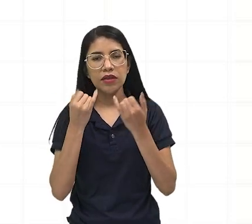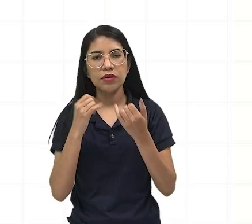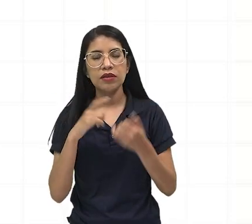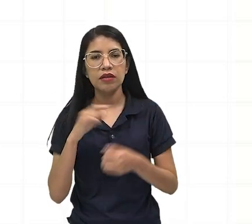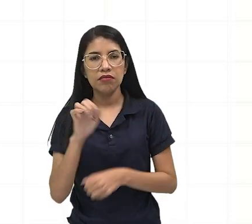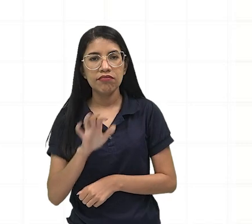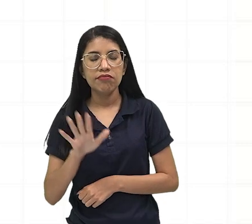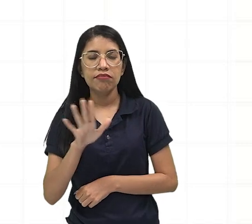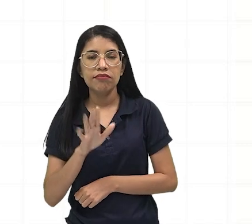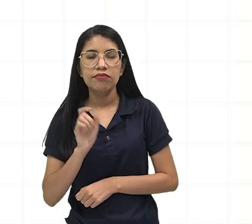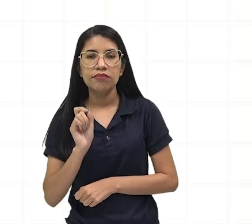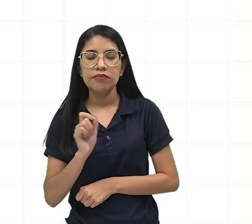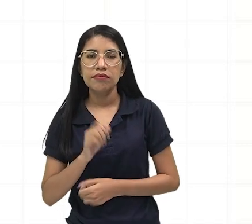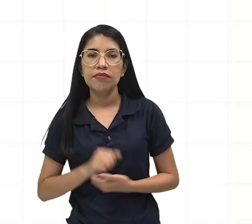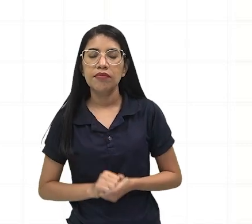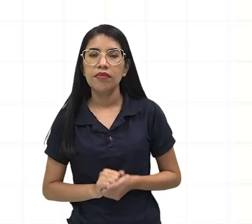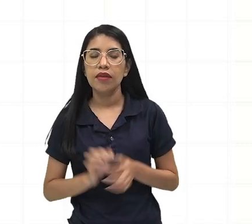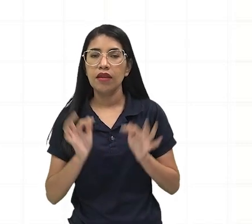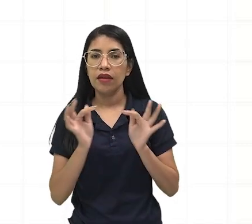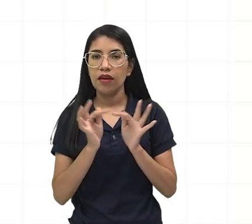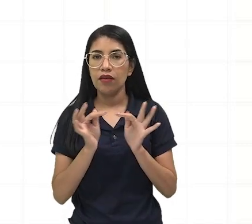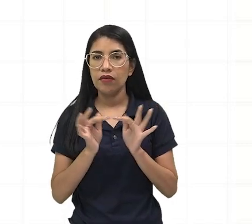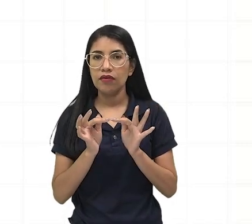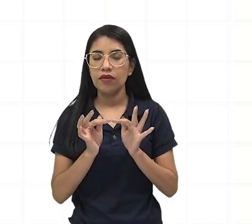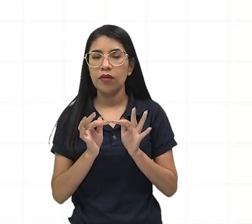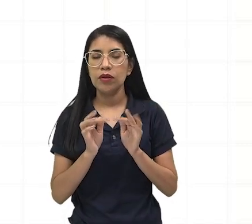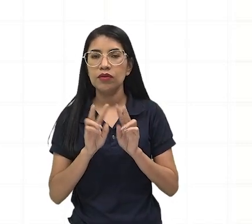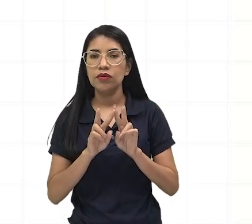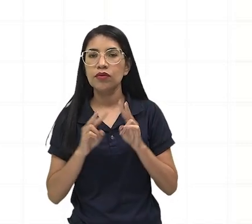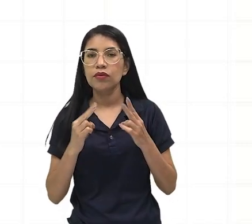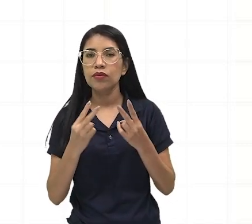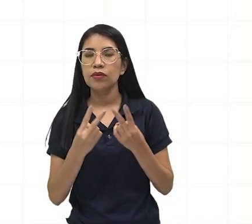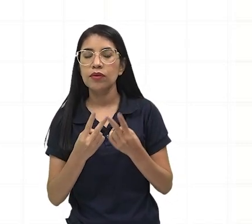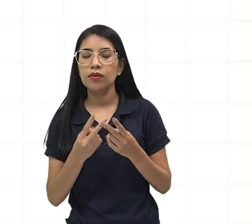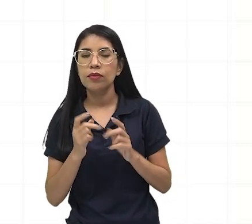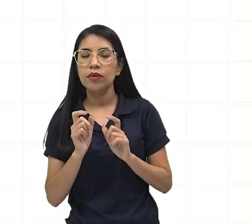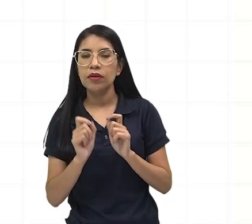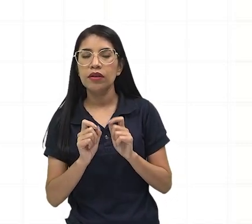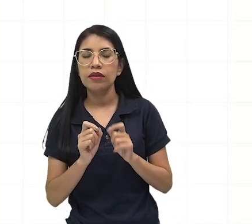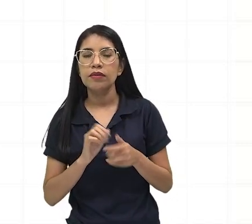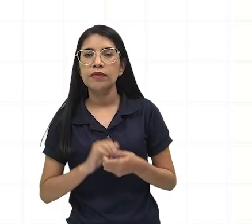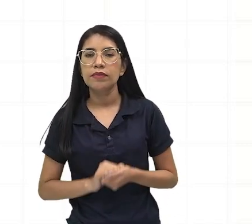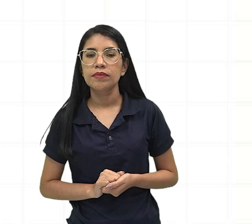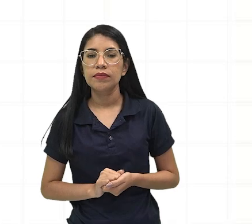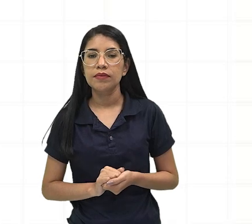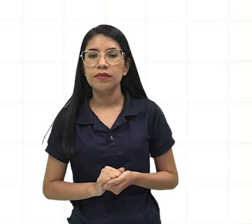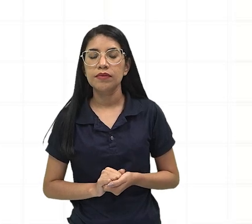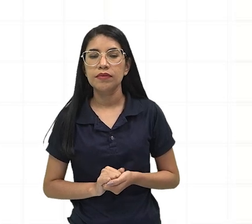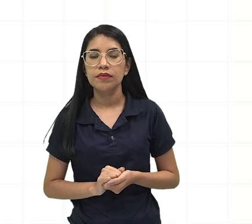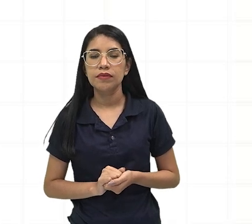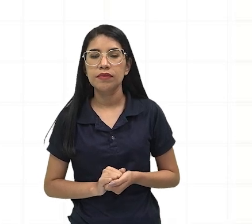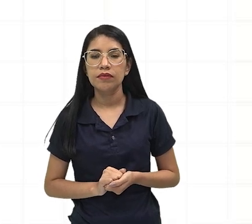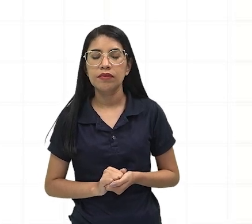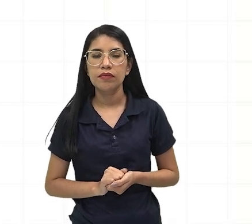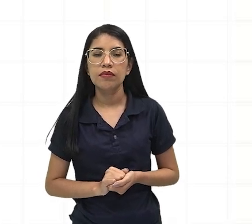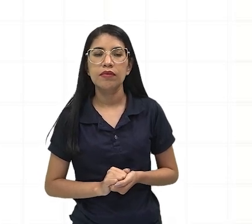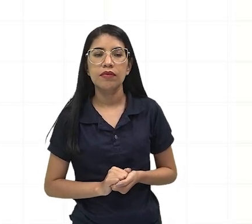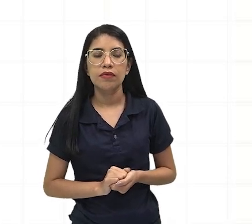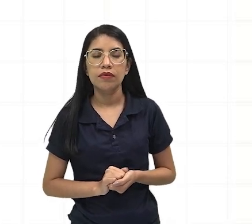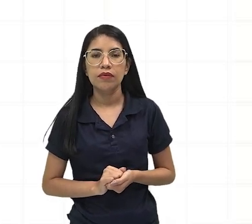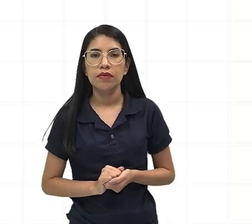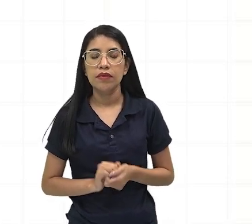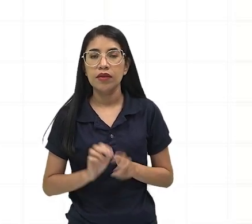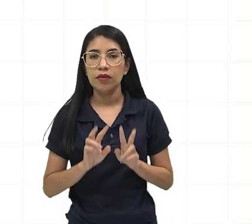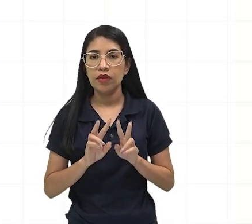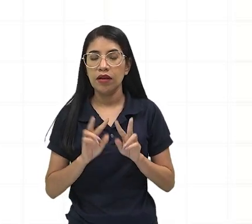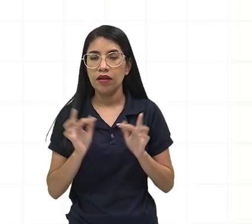Ó, nós vimos lá que a fórmula do volume está pedindo para calcular o volume do cilindro reto. Fórmula